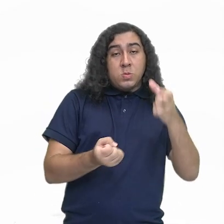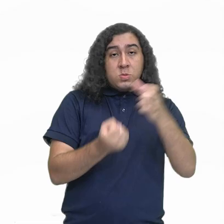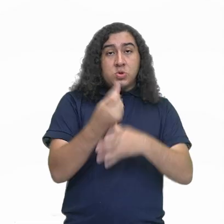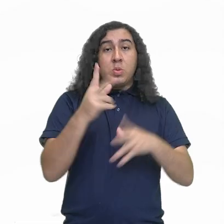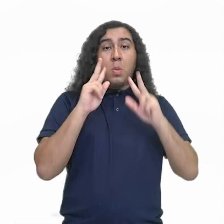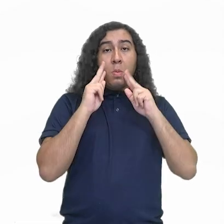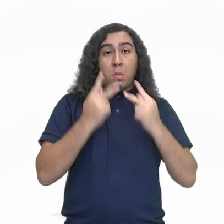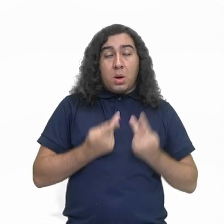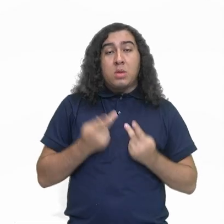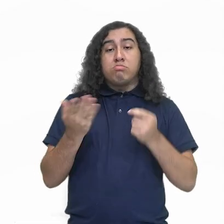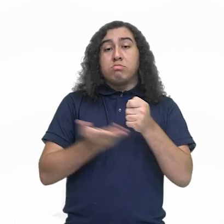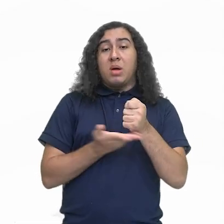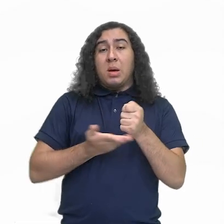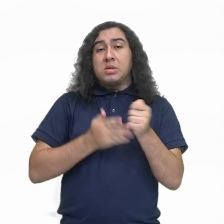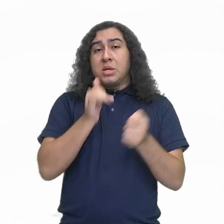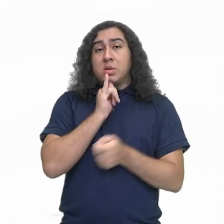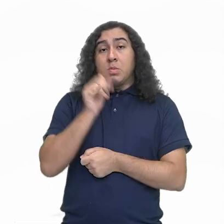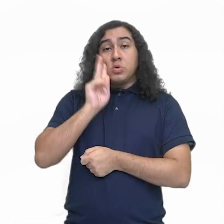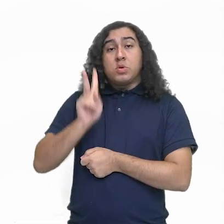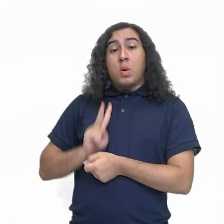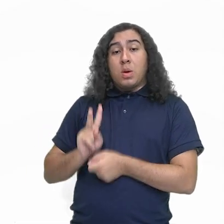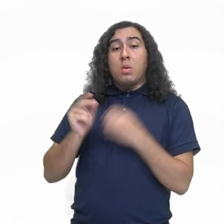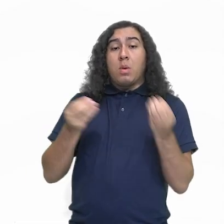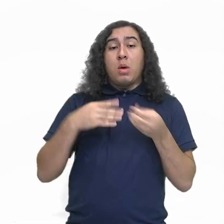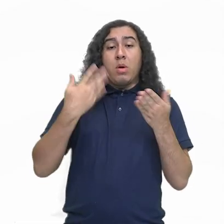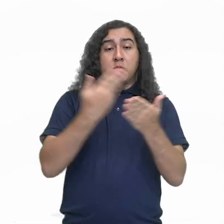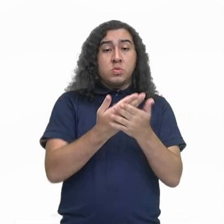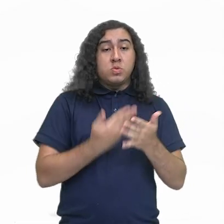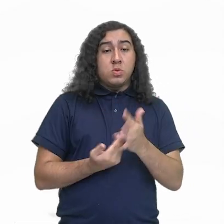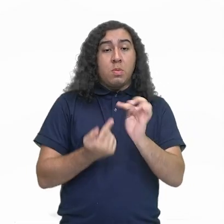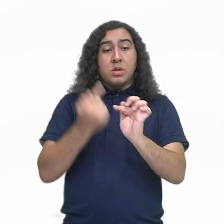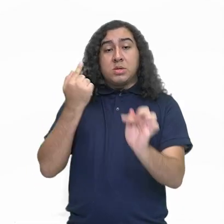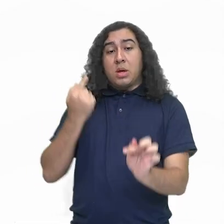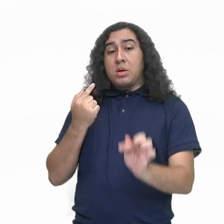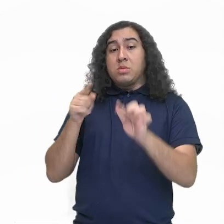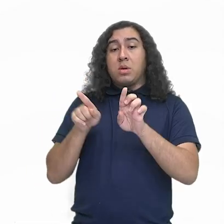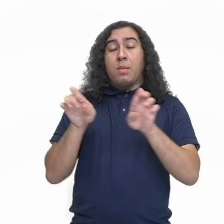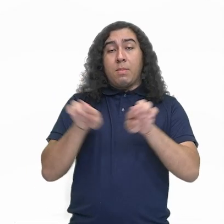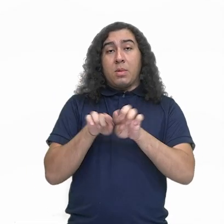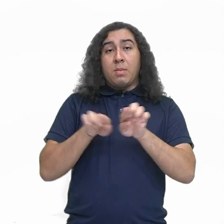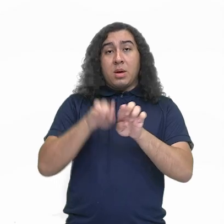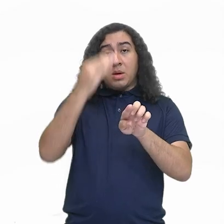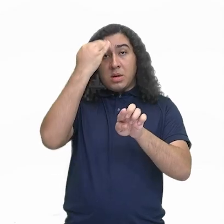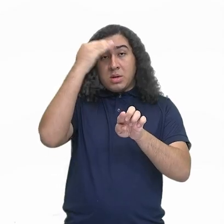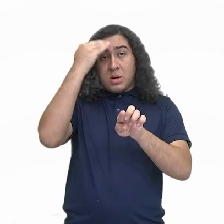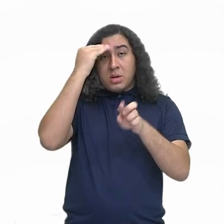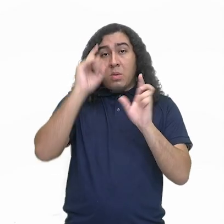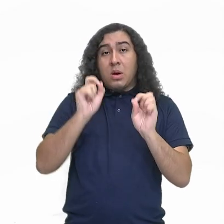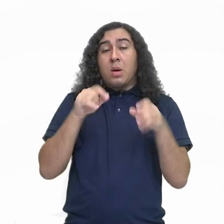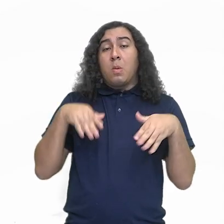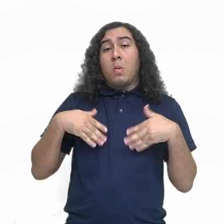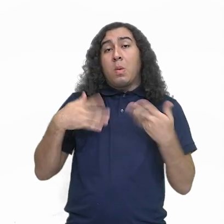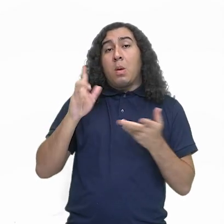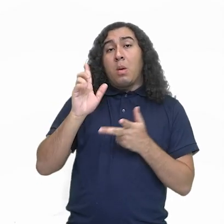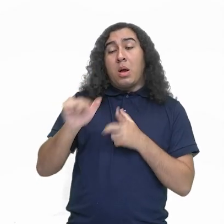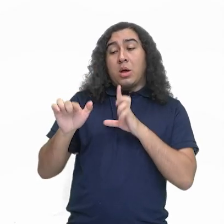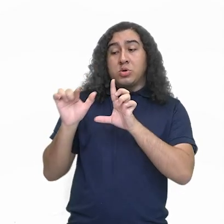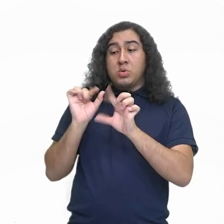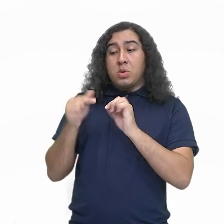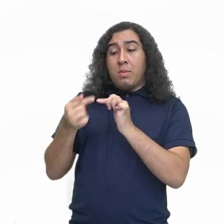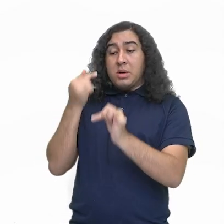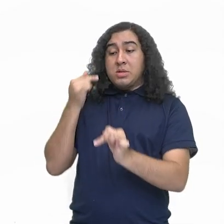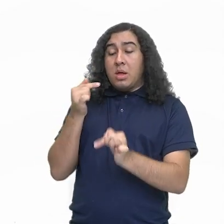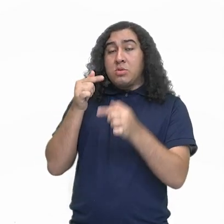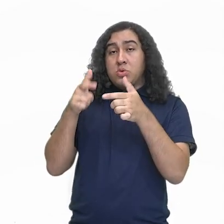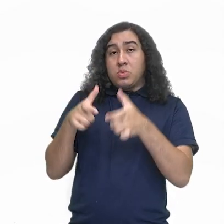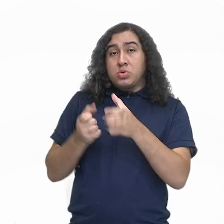exemplo, a história, um estudo do passado para compreender quais foram estas